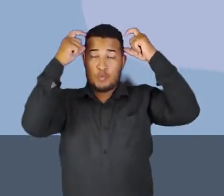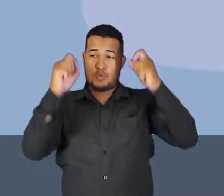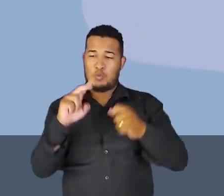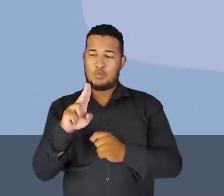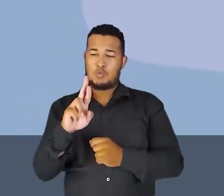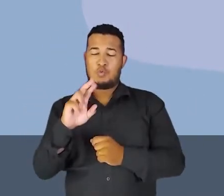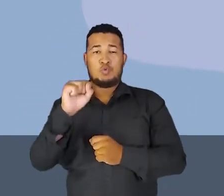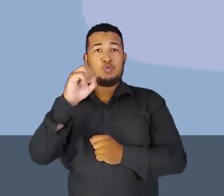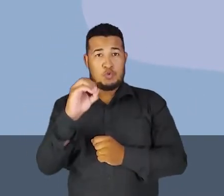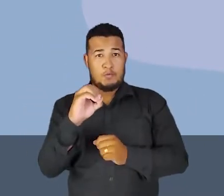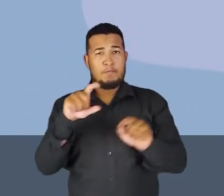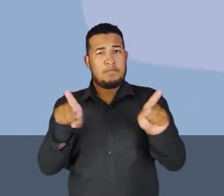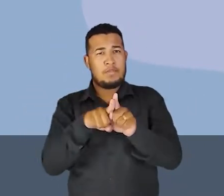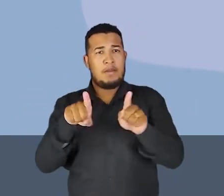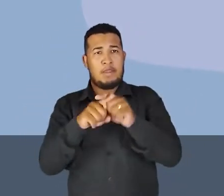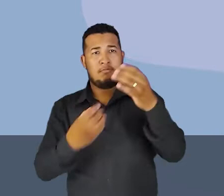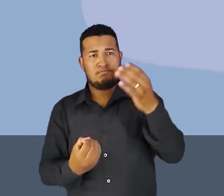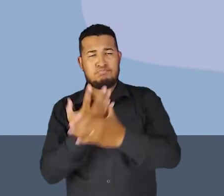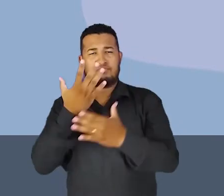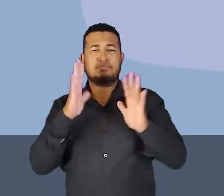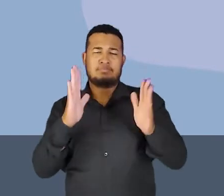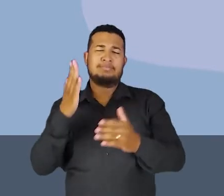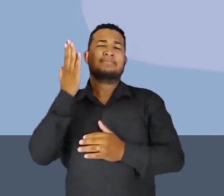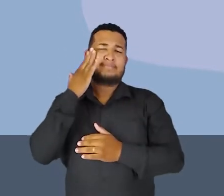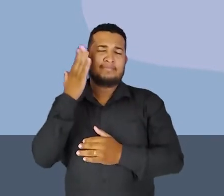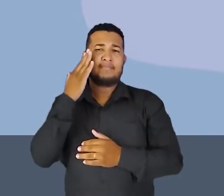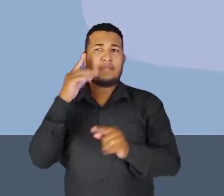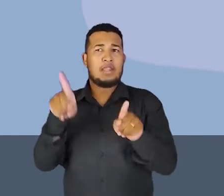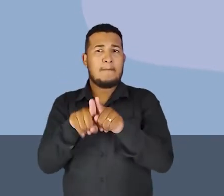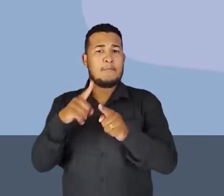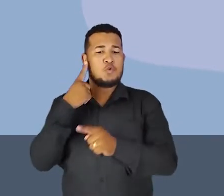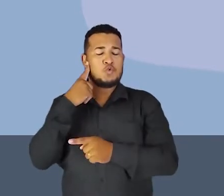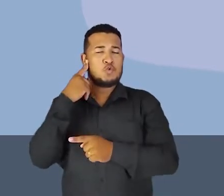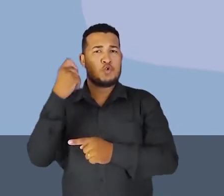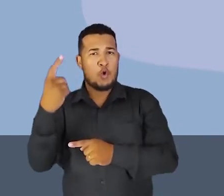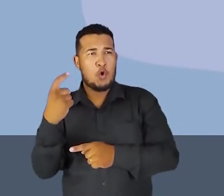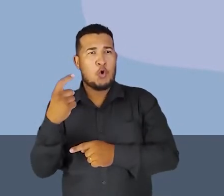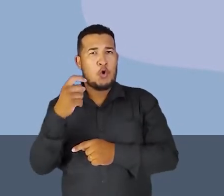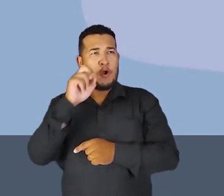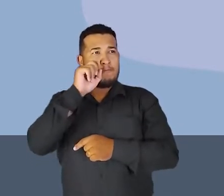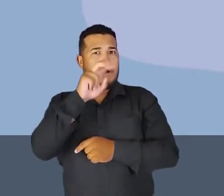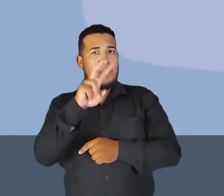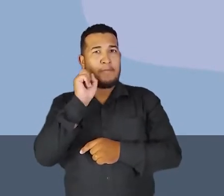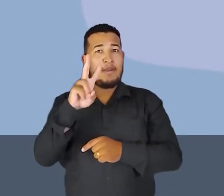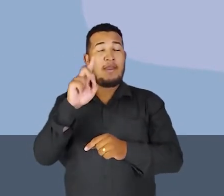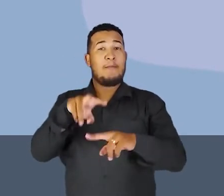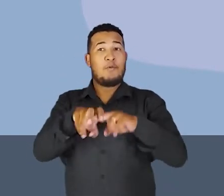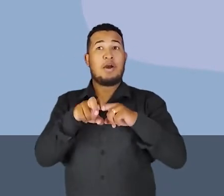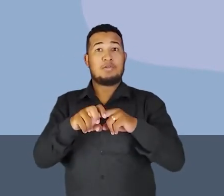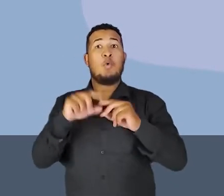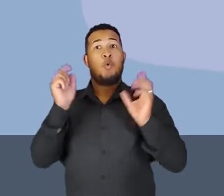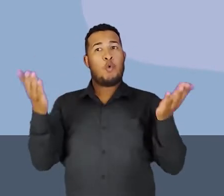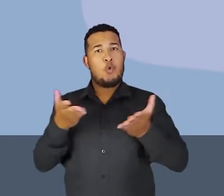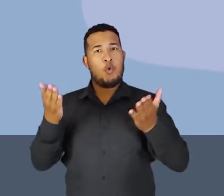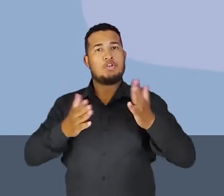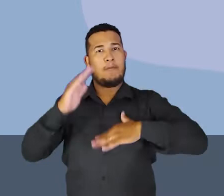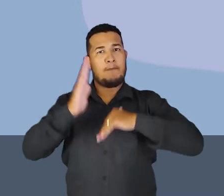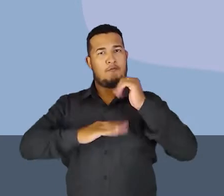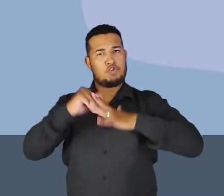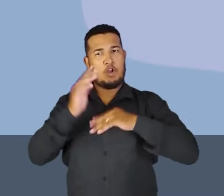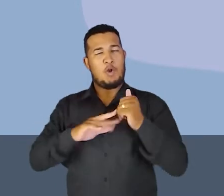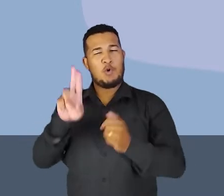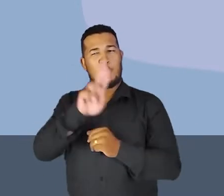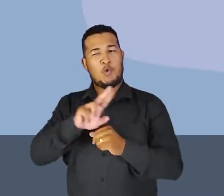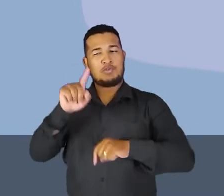produzindo, evidente que esse som que vocês estão ouvindo é de um músico atual, contemporâneo,